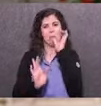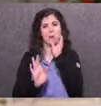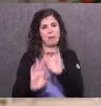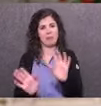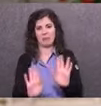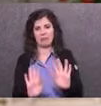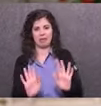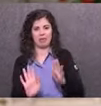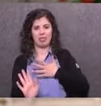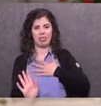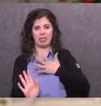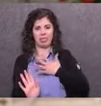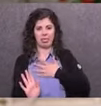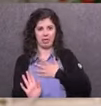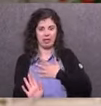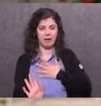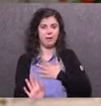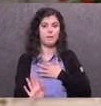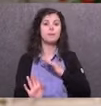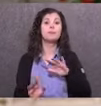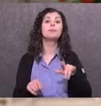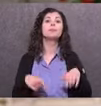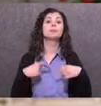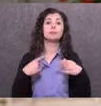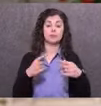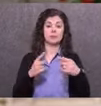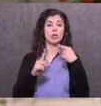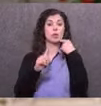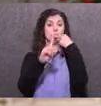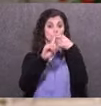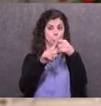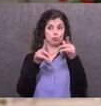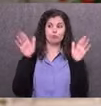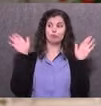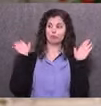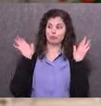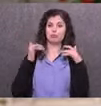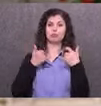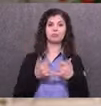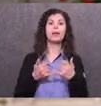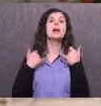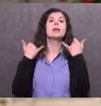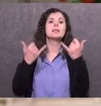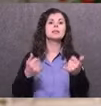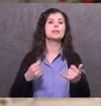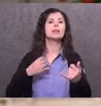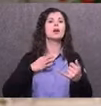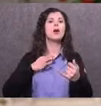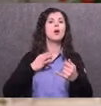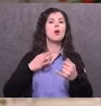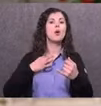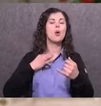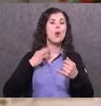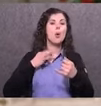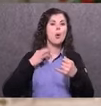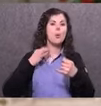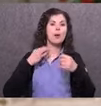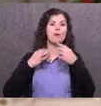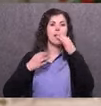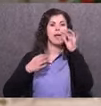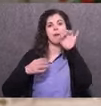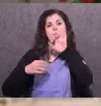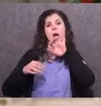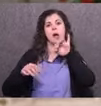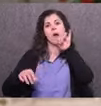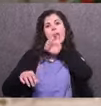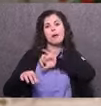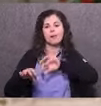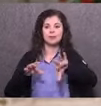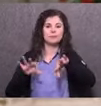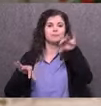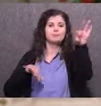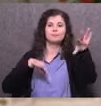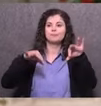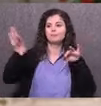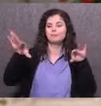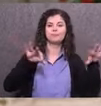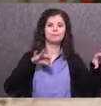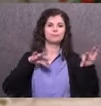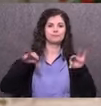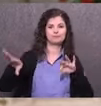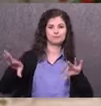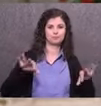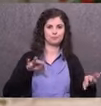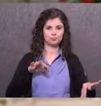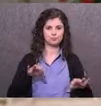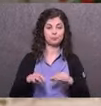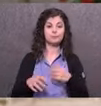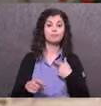Depois de o terem crucificado, repartiram entre si as suas vestes, tirando-as à sorte. Ficaram ali,